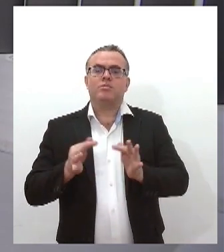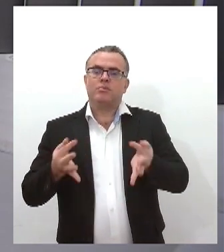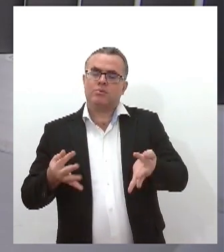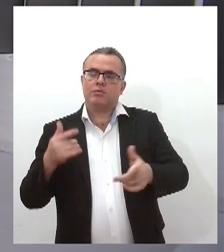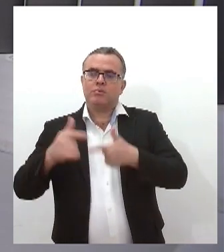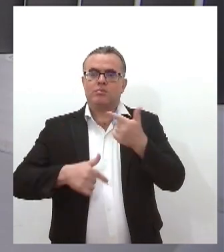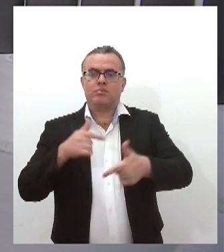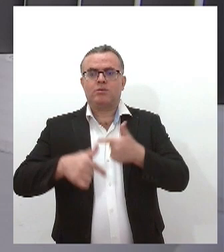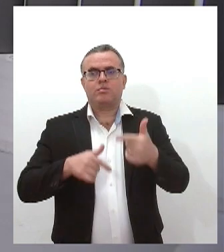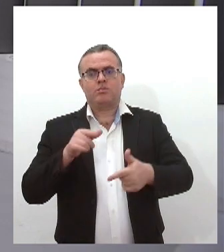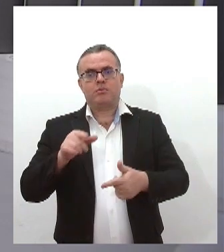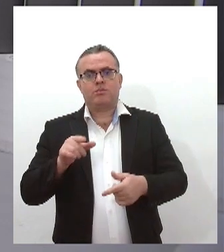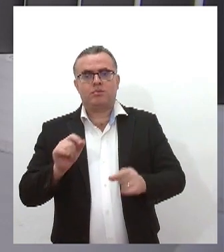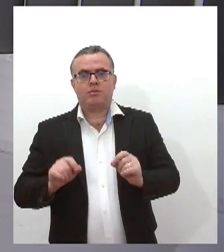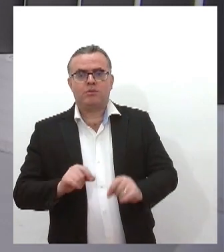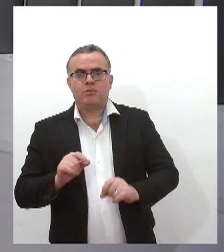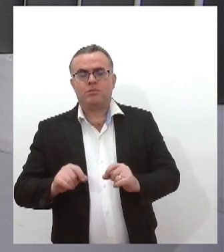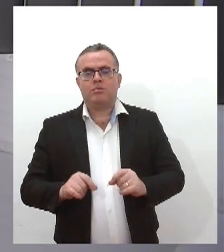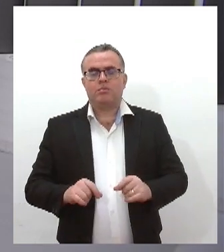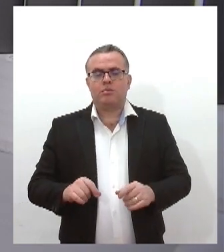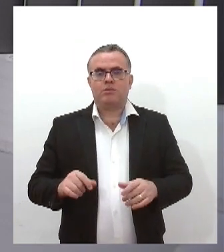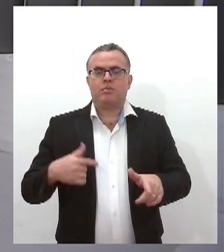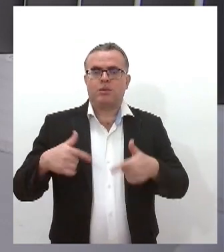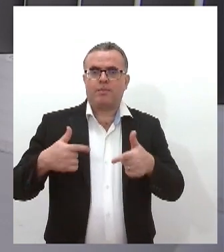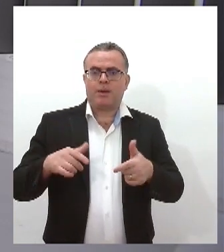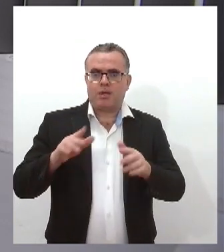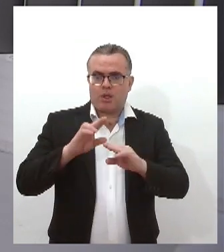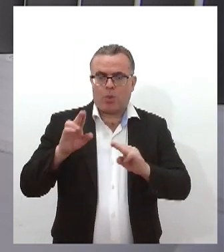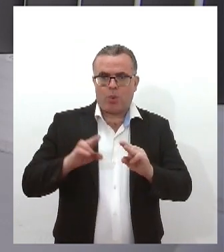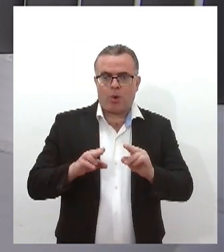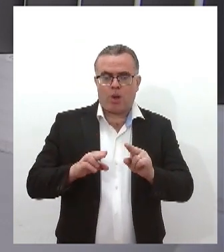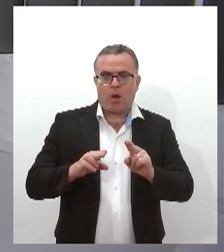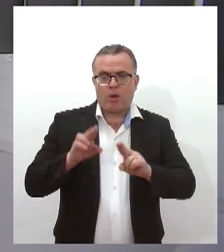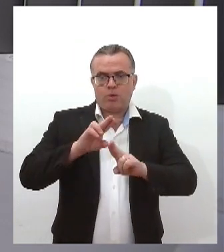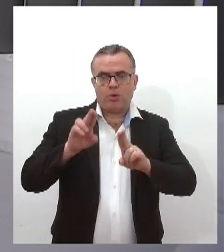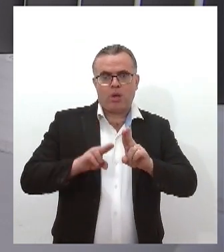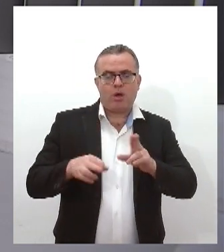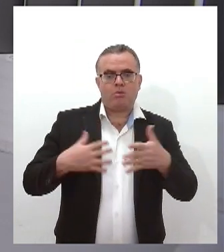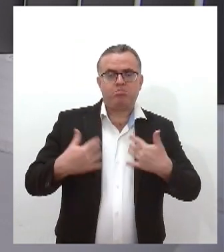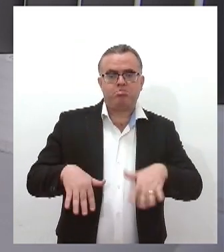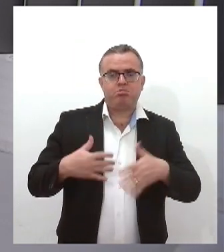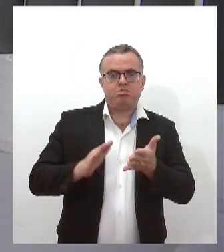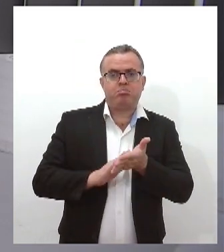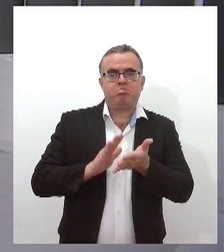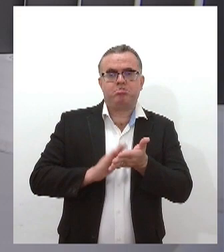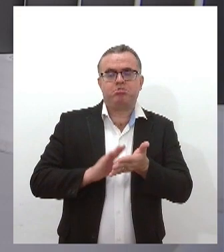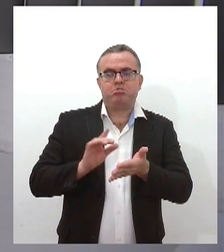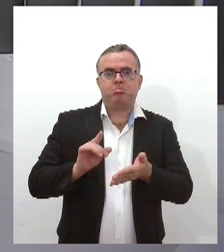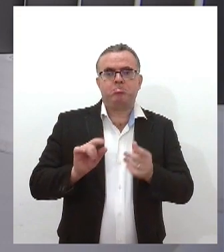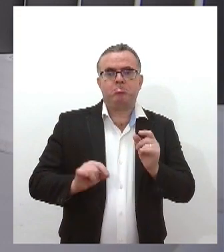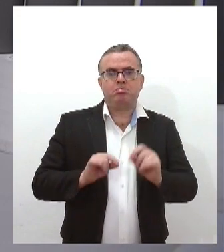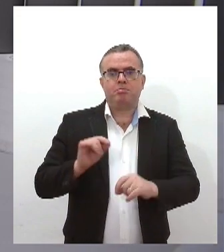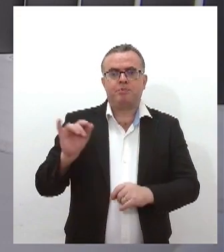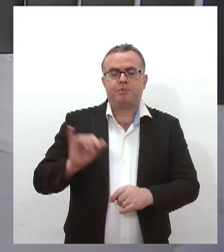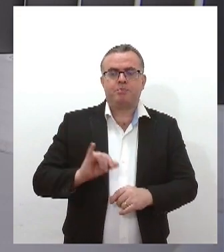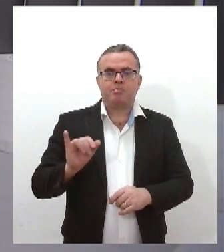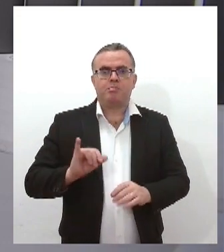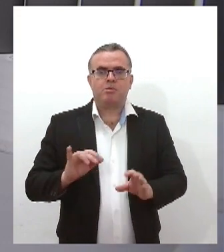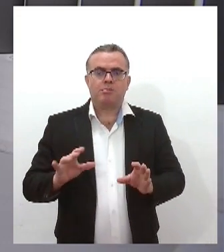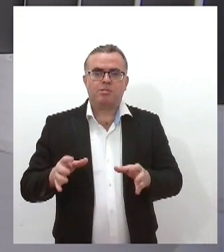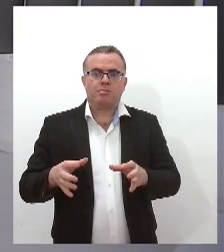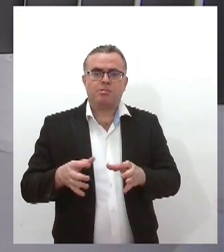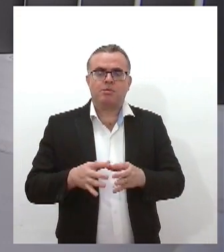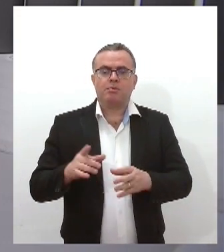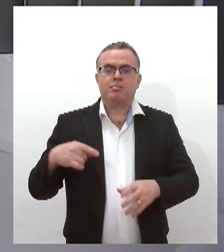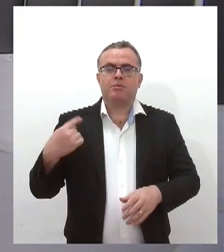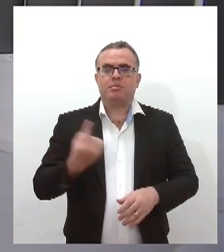na Unali. Desejo muito sucesso aí à frente dessa comissão que é importantíssima, né, para nós e para todos